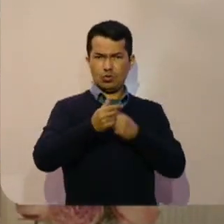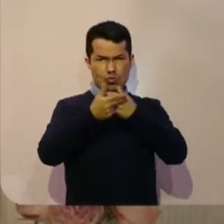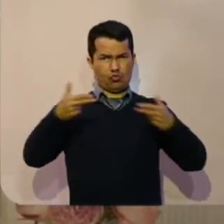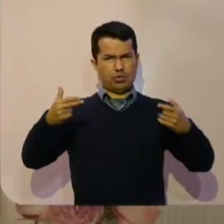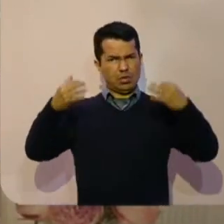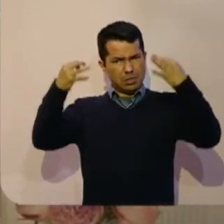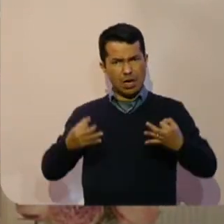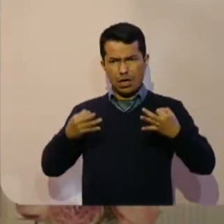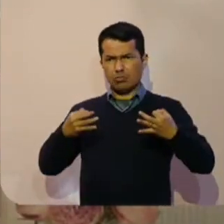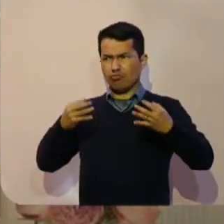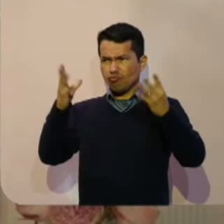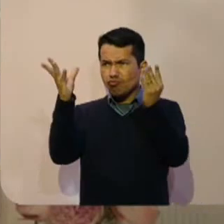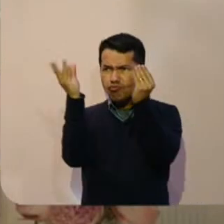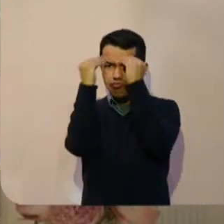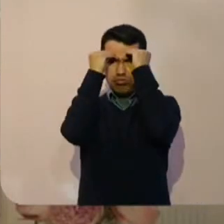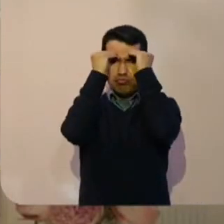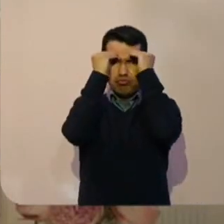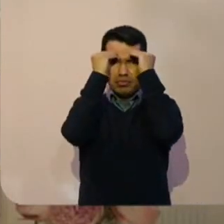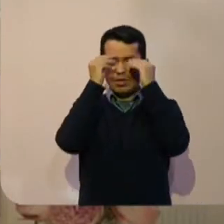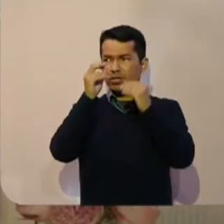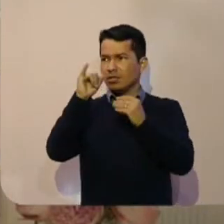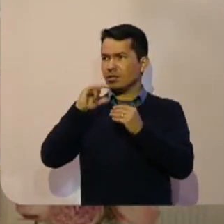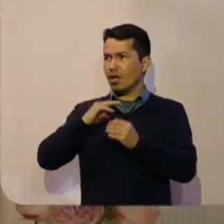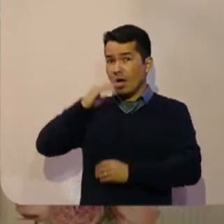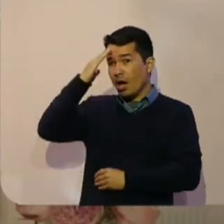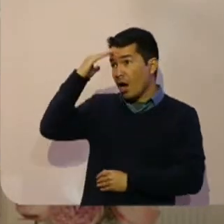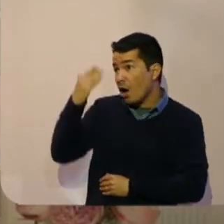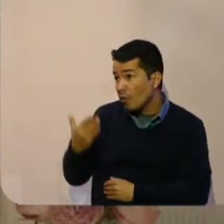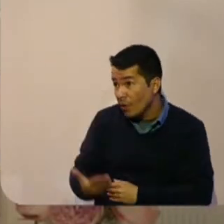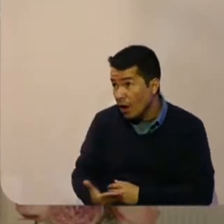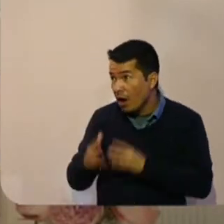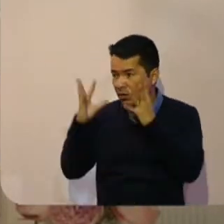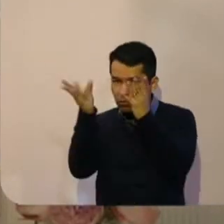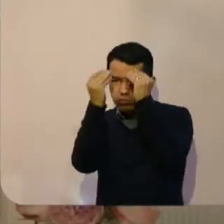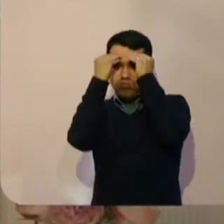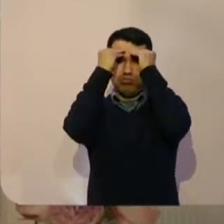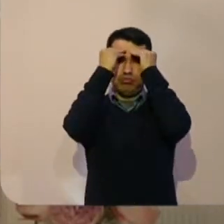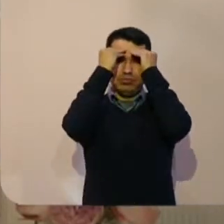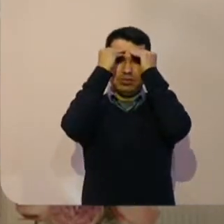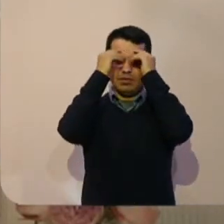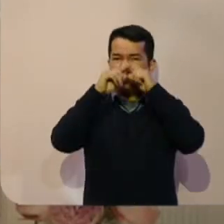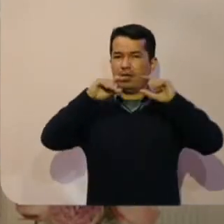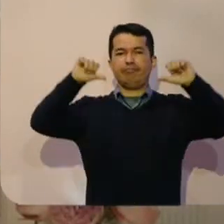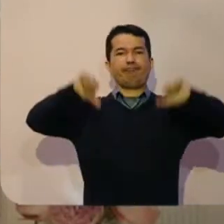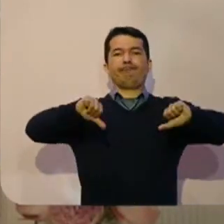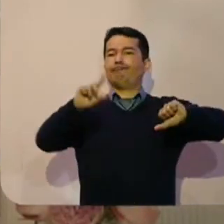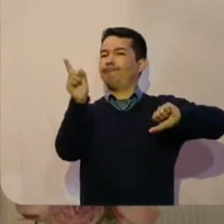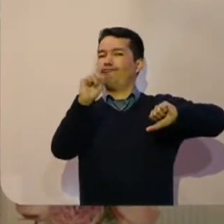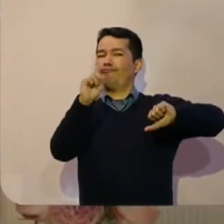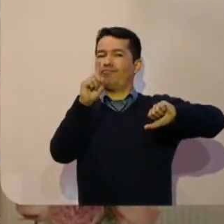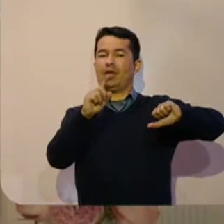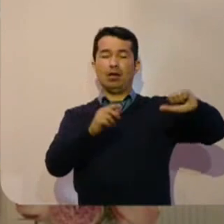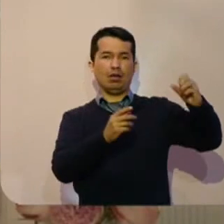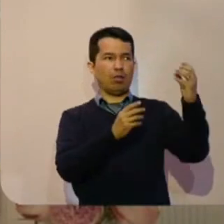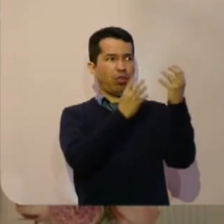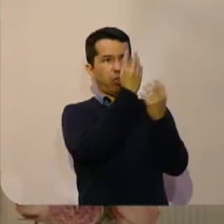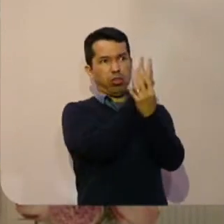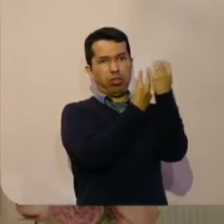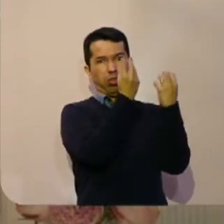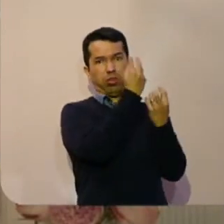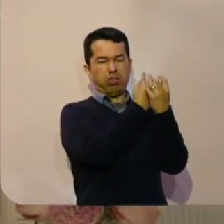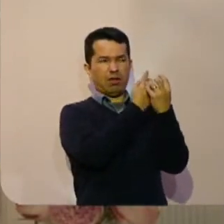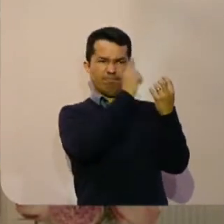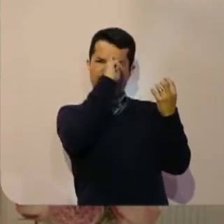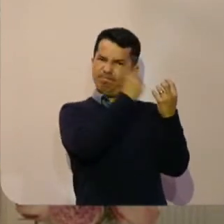digno, honroso, não permita a sujeira deste mundo tenha lugar na sua mente em qualquer forma. A palavra